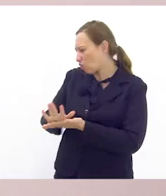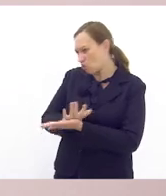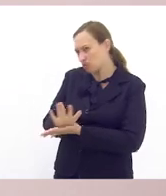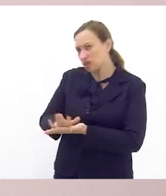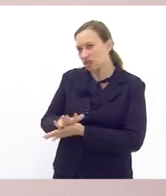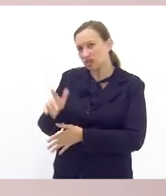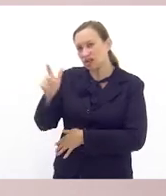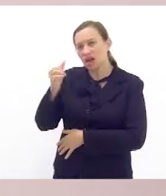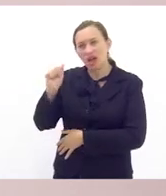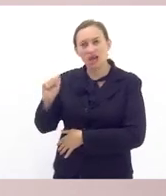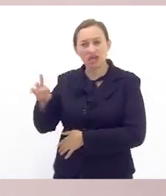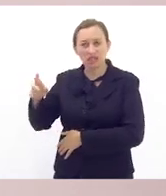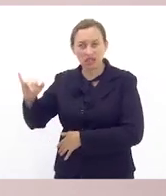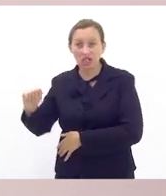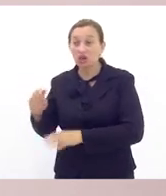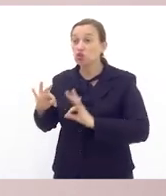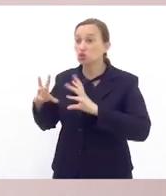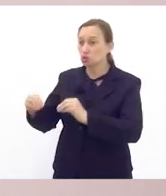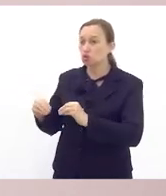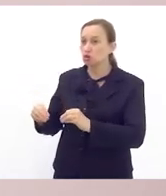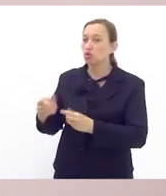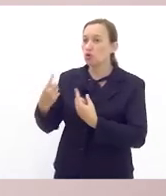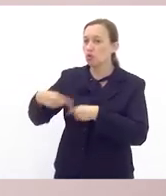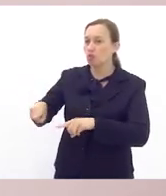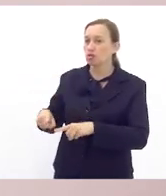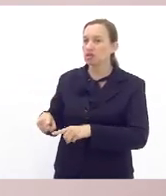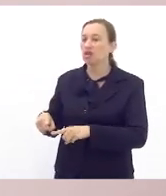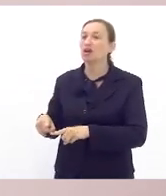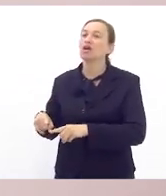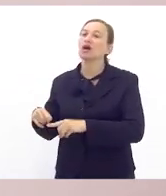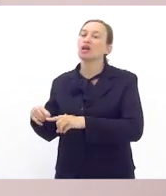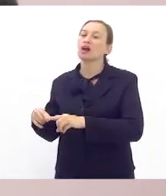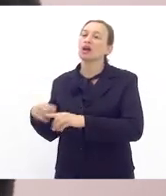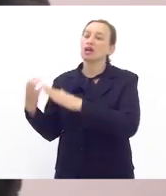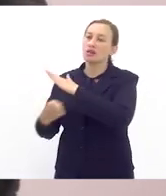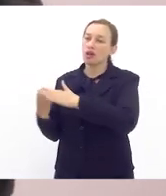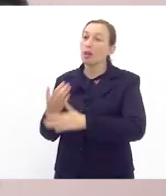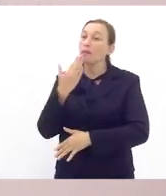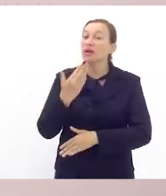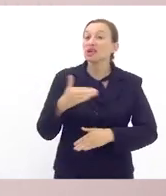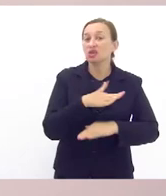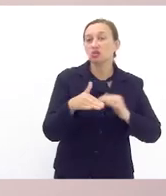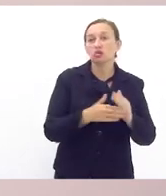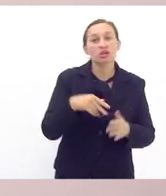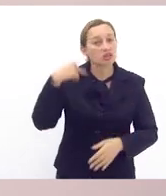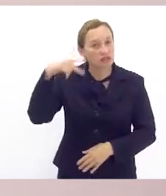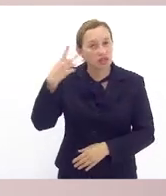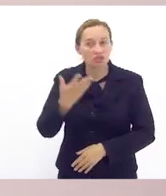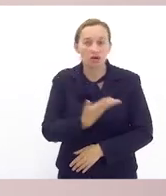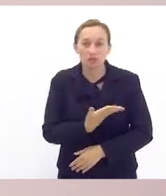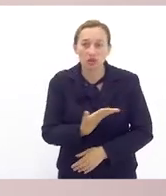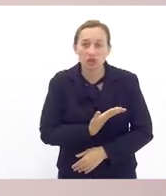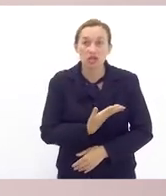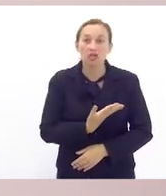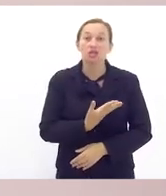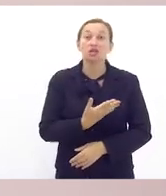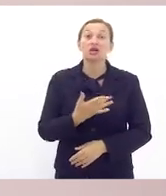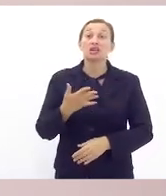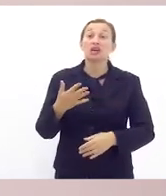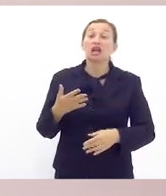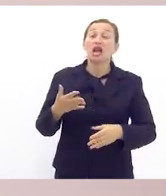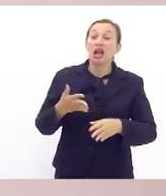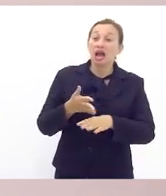mas tudo contra a empresa enel e fica aqui um pedido a todos os colegas vereadores abram na sua cidade